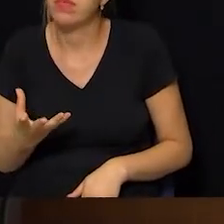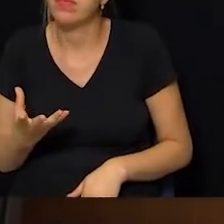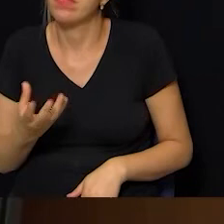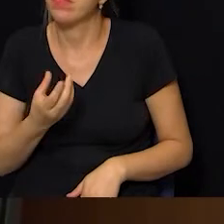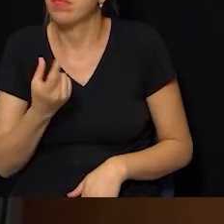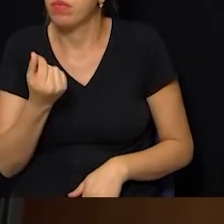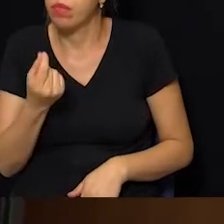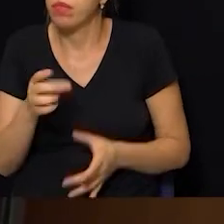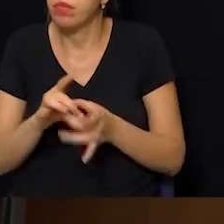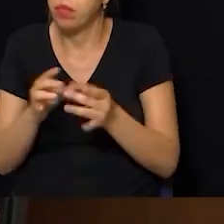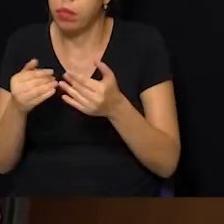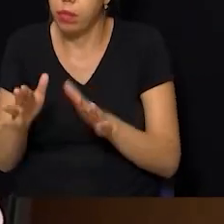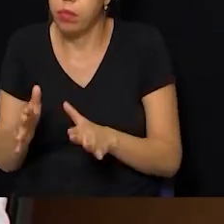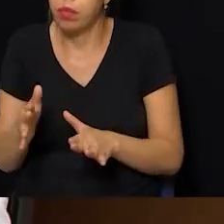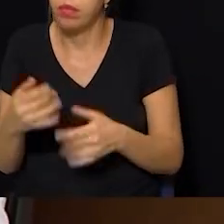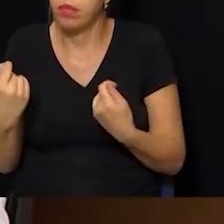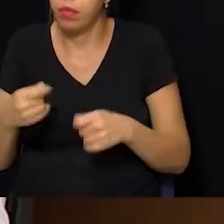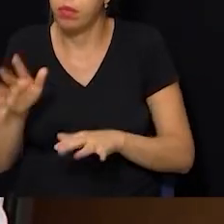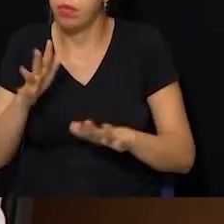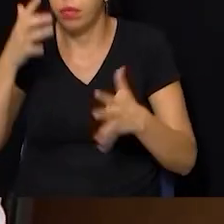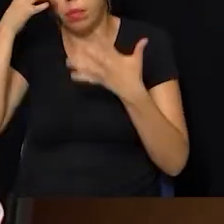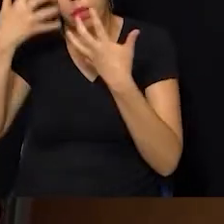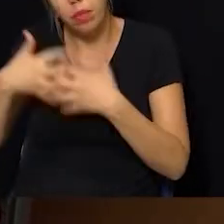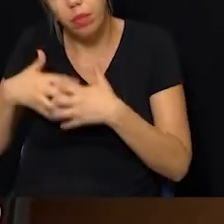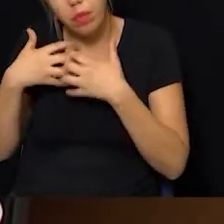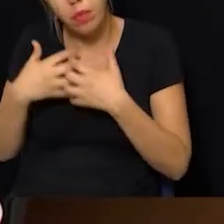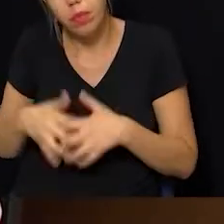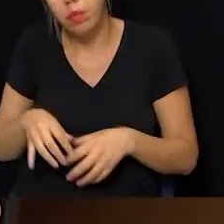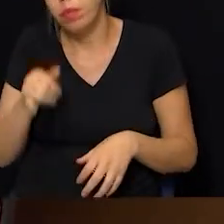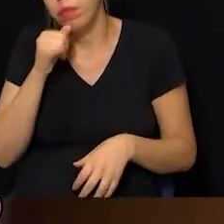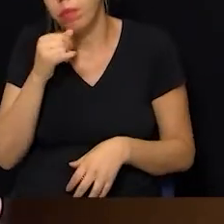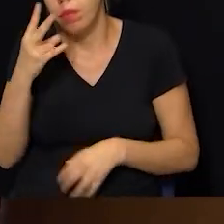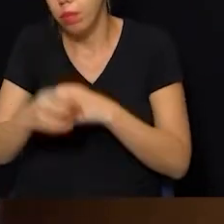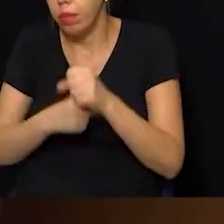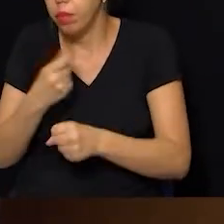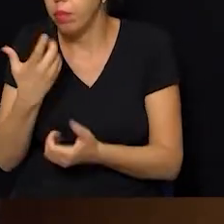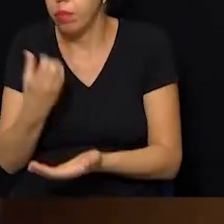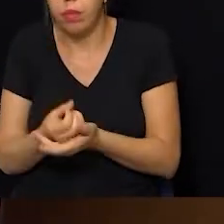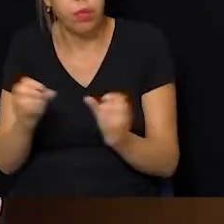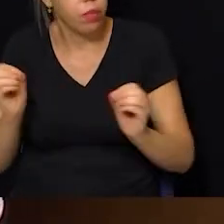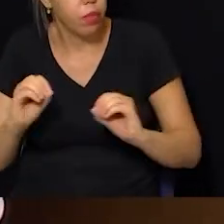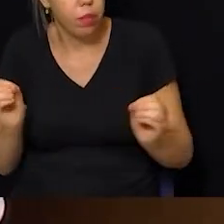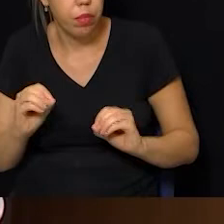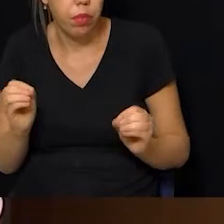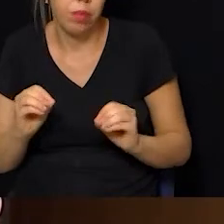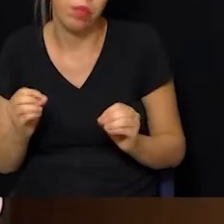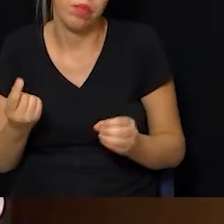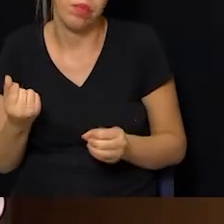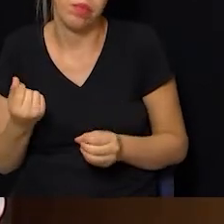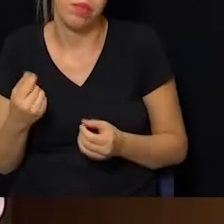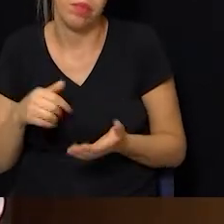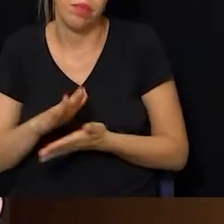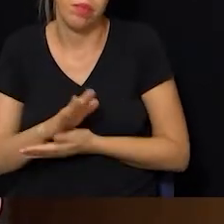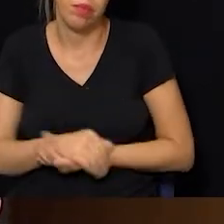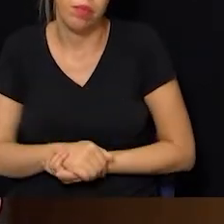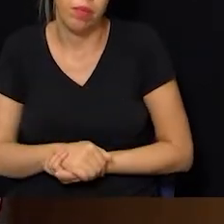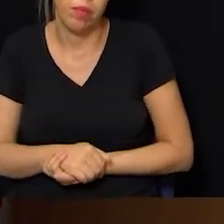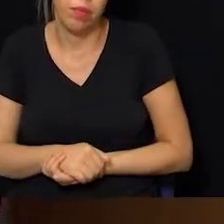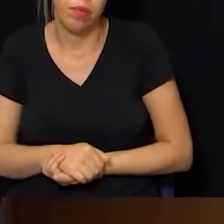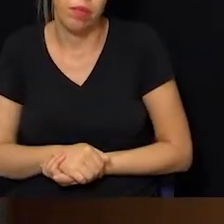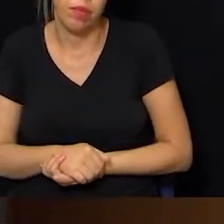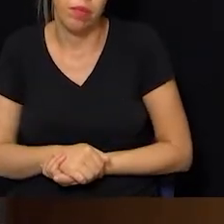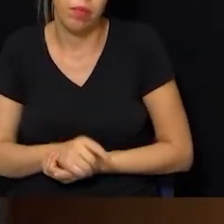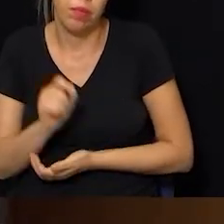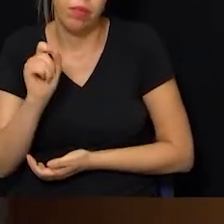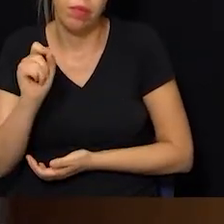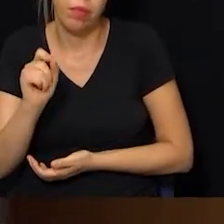alíquota boa que eles liberam, mas precisa pensar, pois durante 2 anos você não vai poder levantar caso você for demitido.